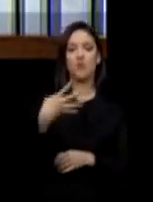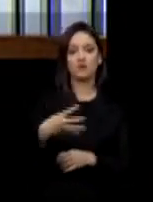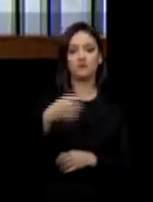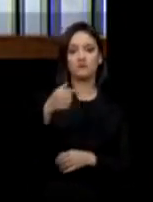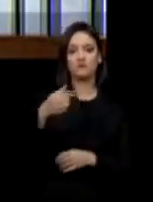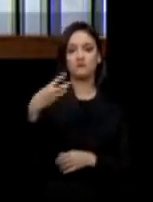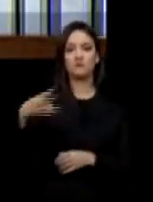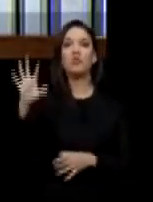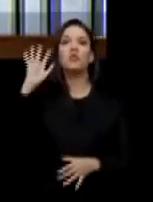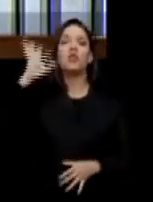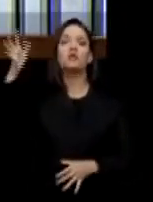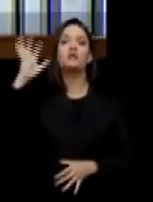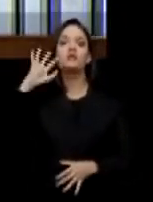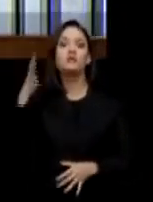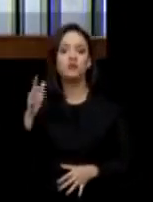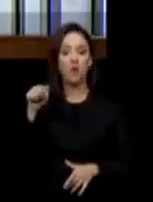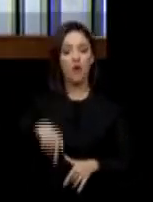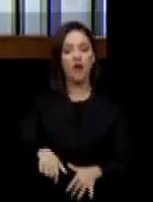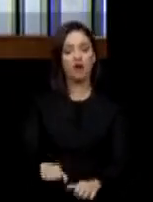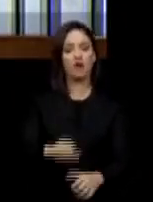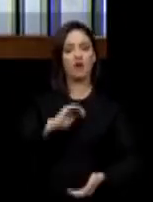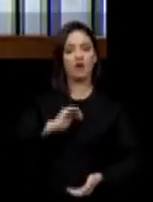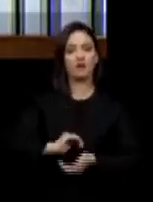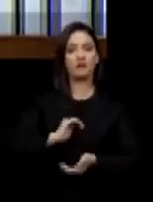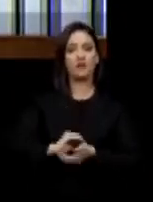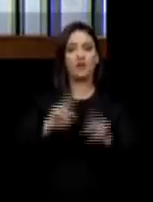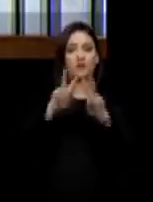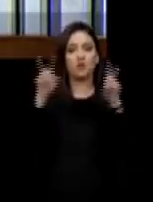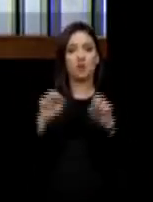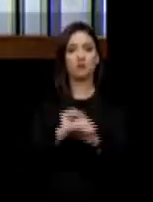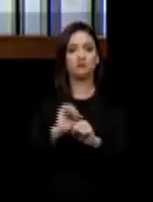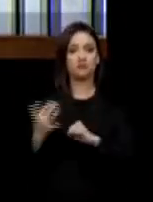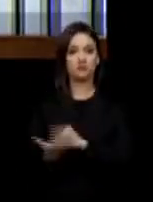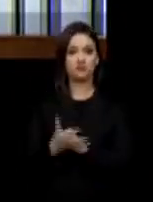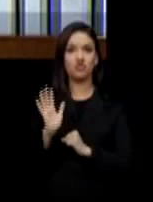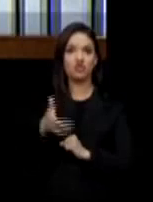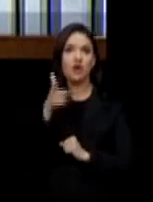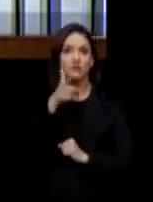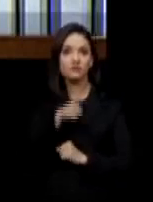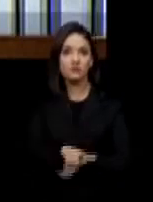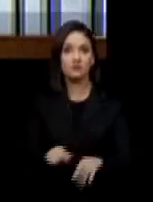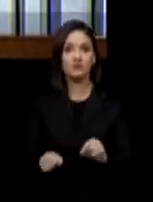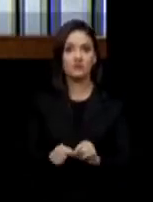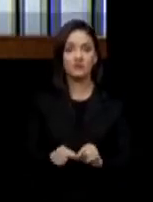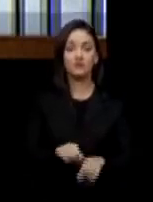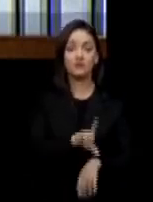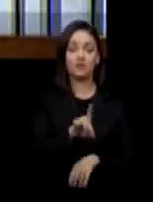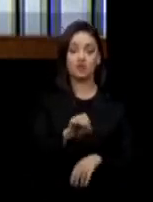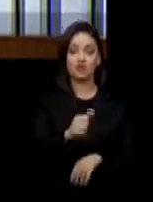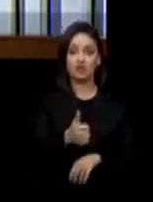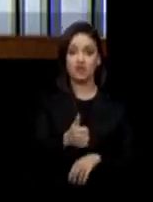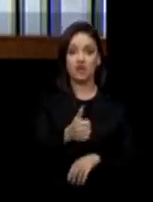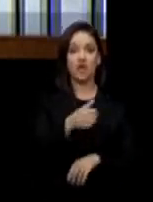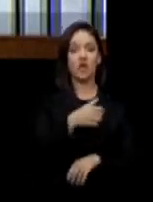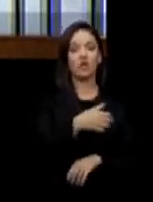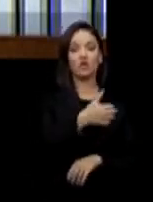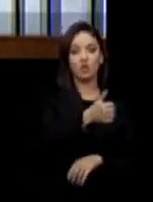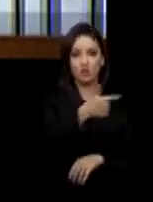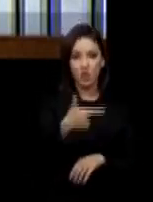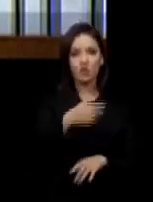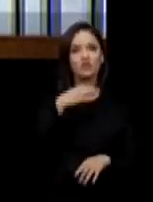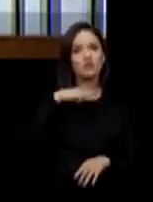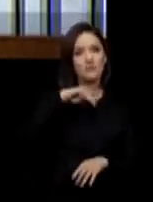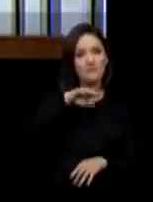1.473 decisões desta Corte acerca da pandemia. Desde o dia 12 de março, o Tribunal já julgou